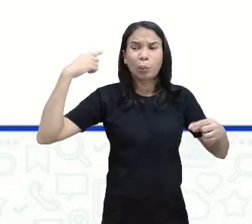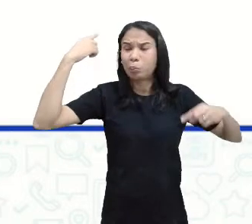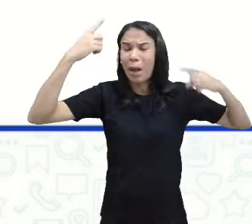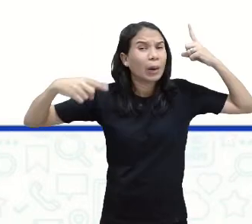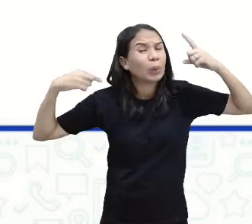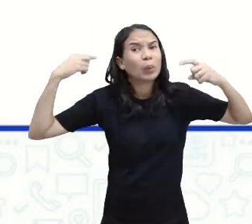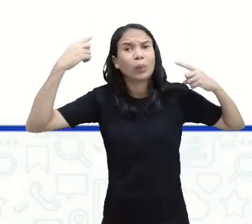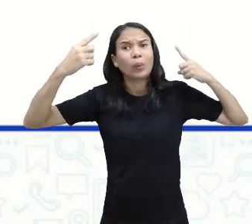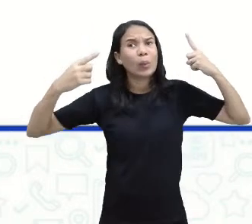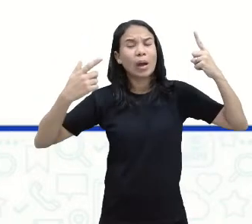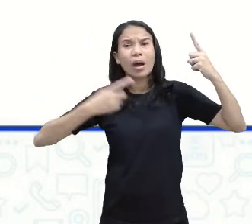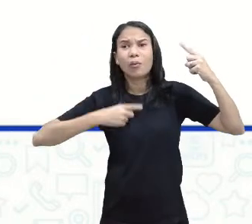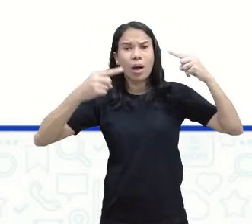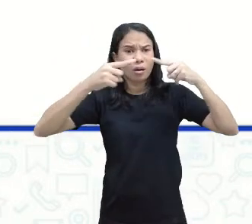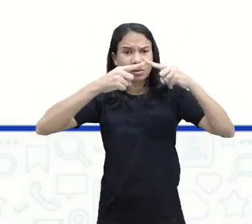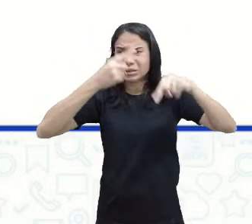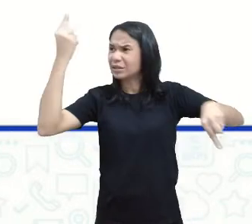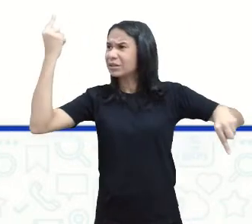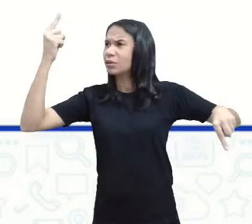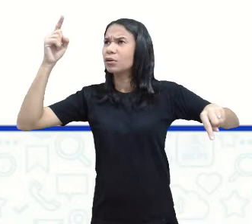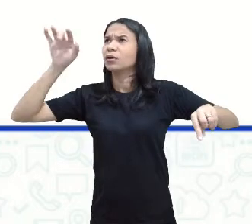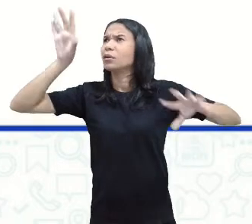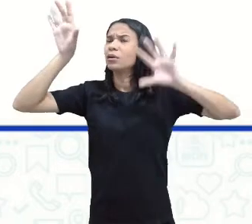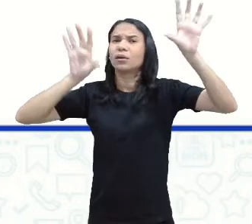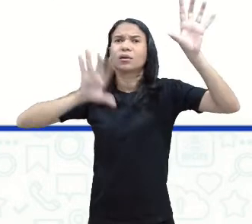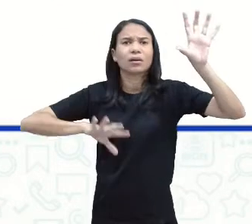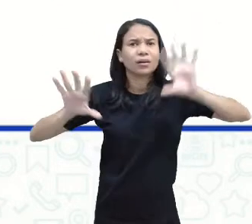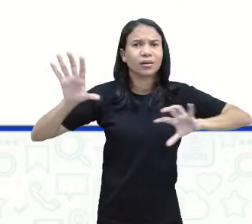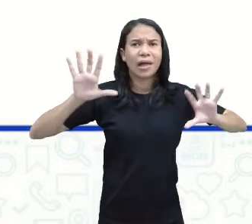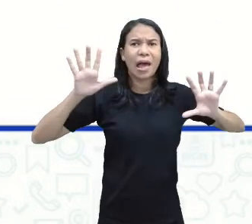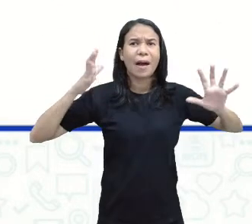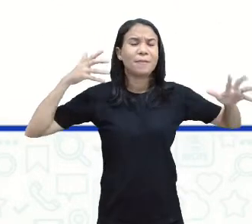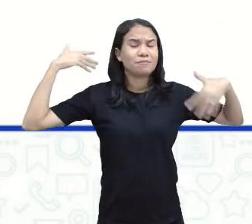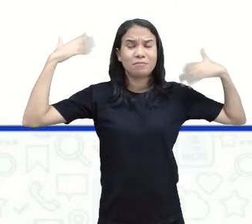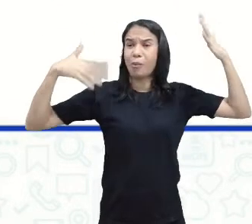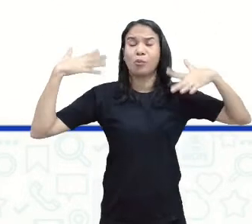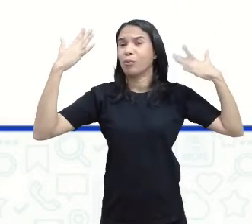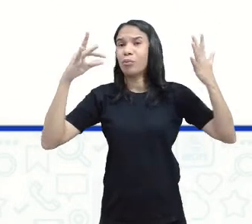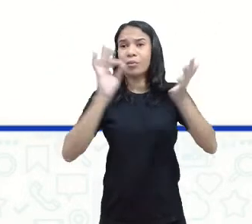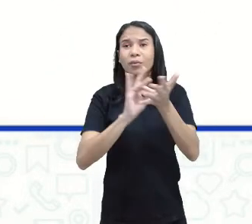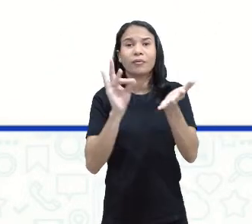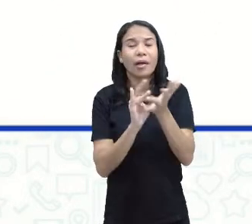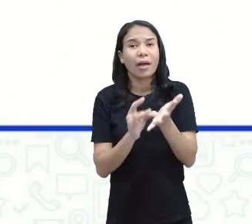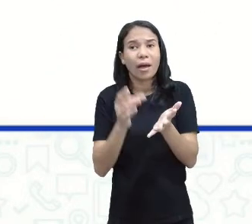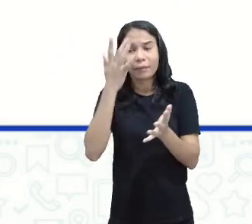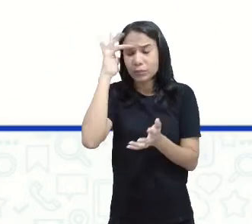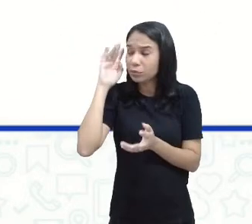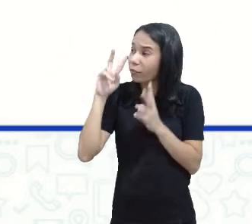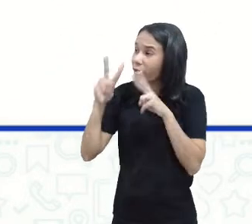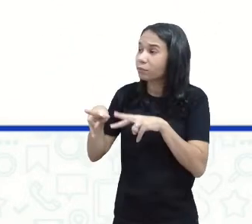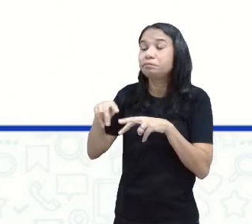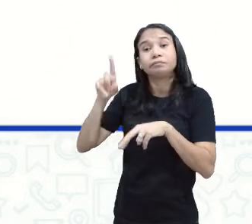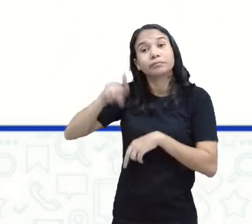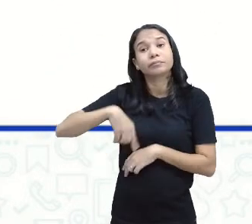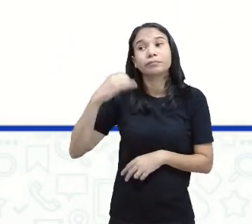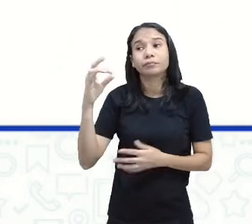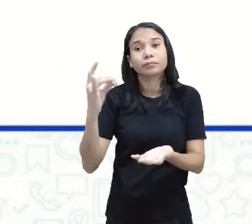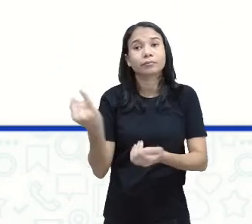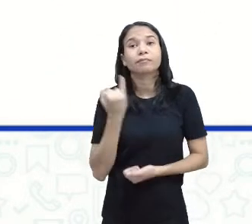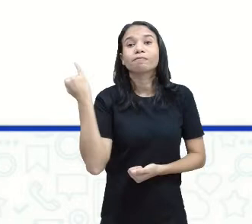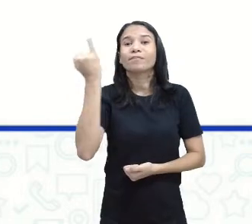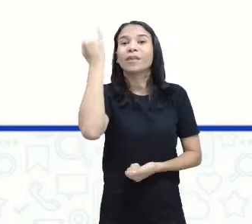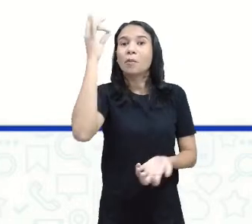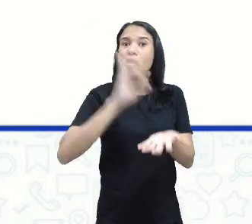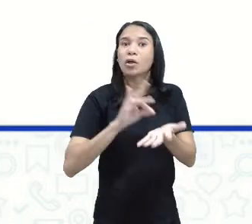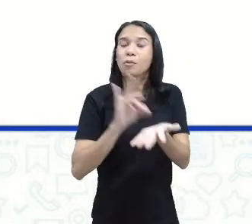né? Nada tem a ver com nada, é a maluquice mesmo, né? E esse movimento ele foi muito importante, ele